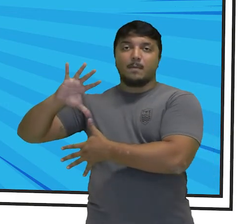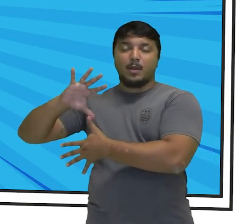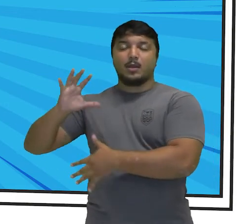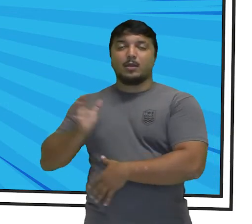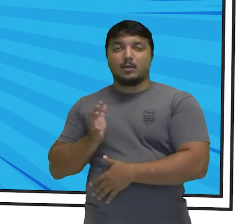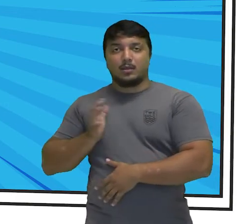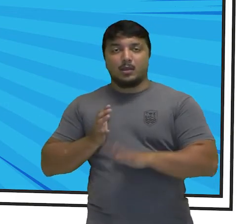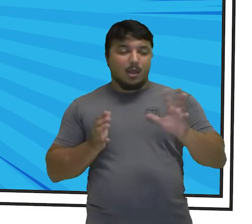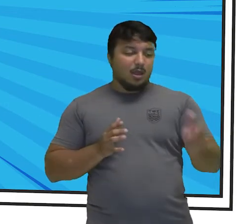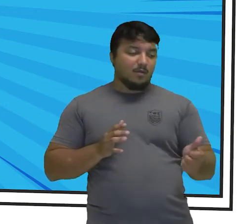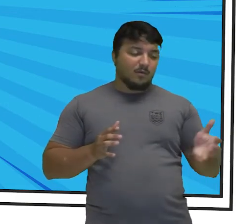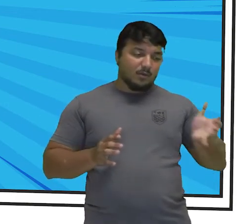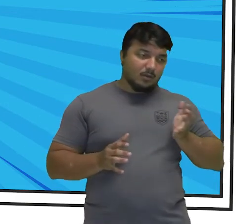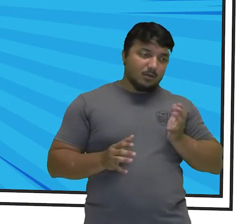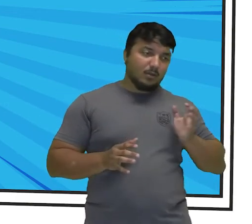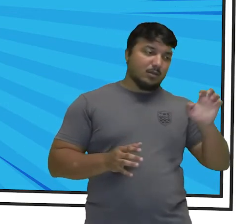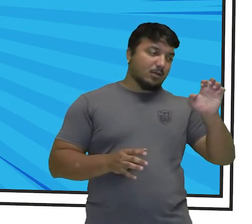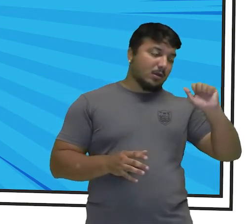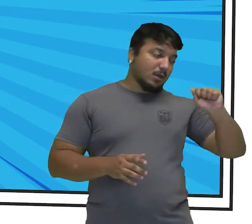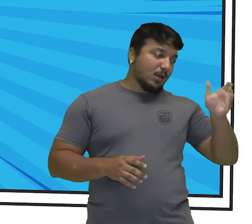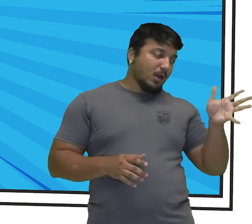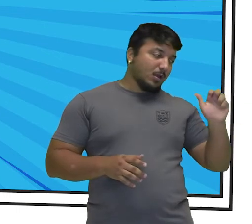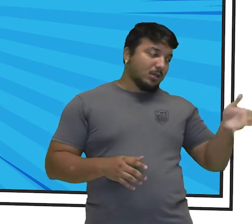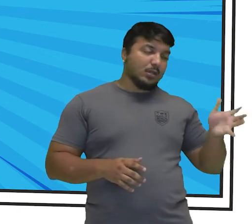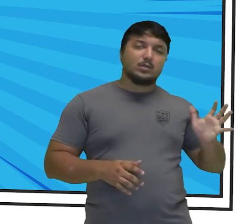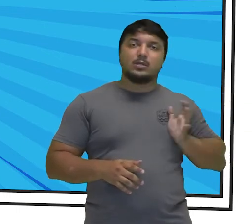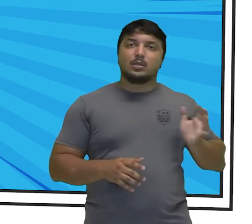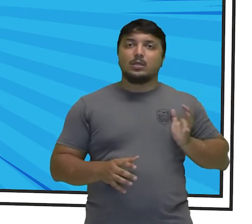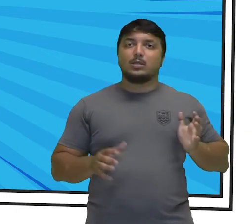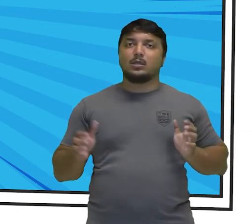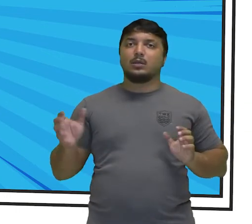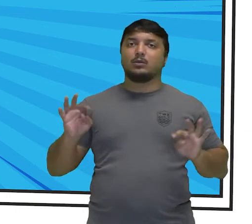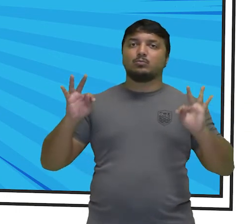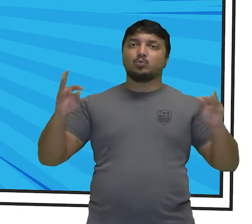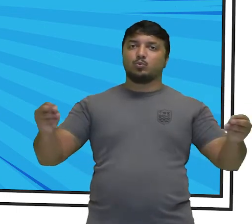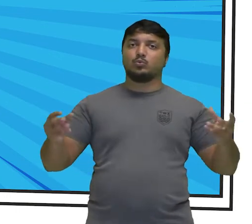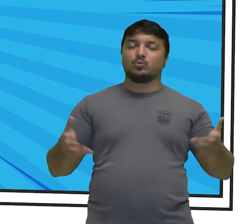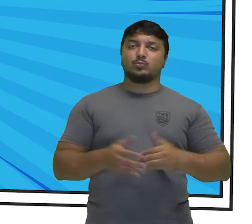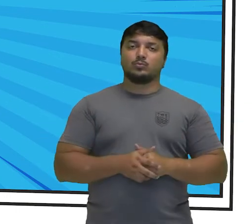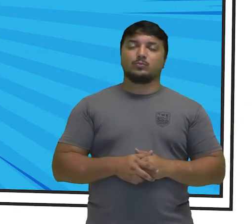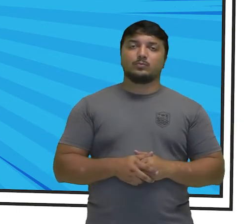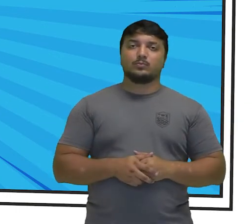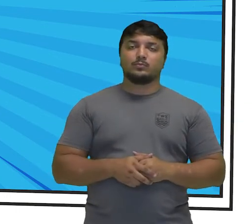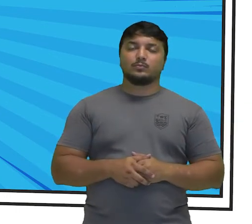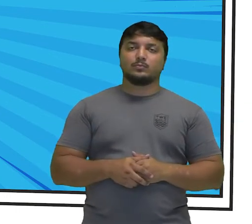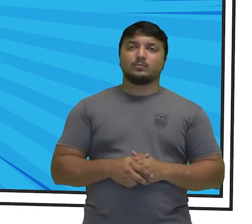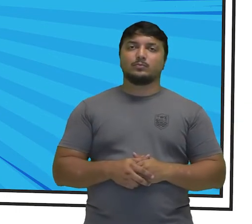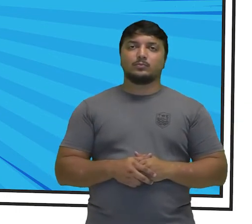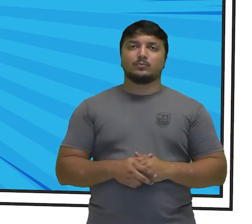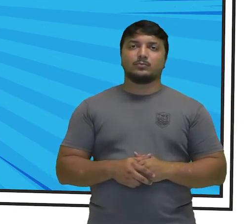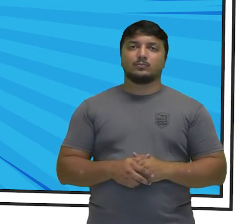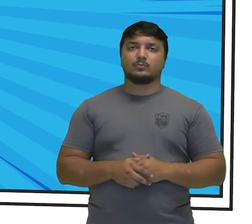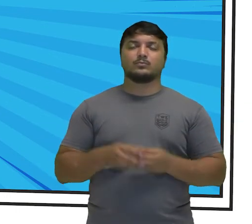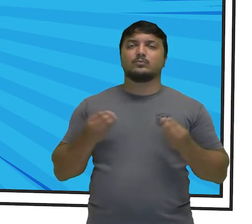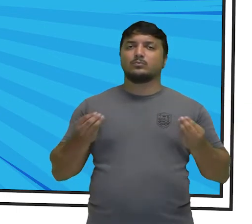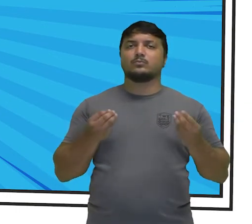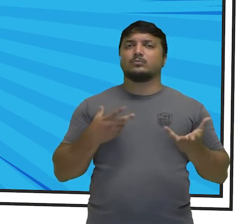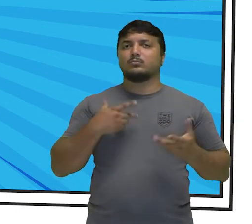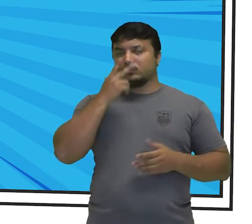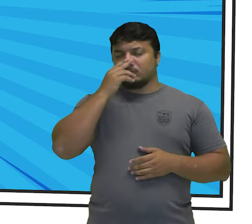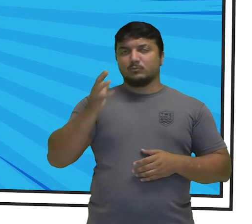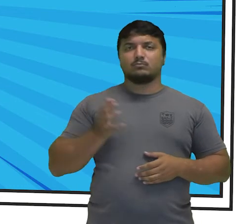África é rica. São ricas demais. Então, como ficar com essa